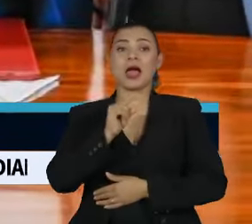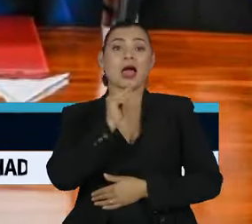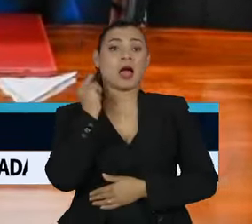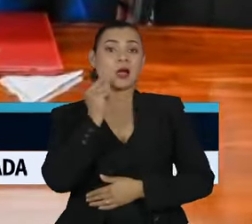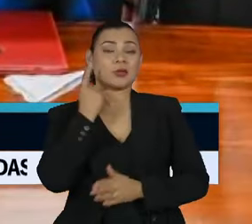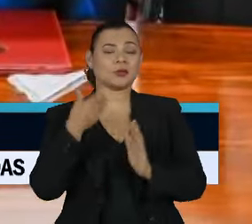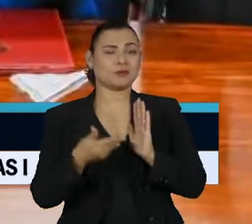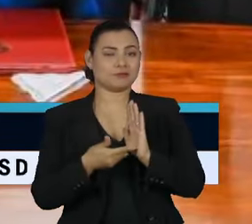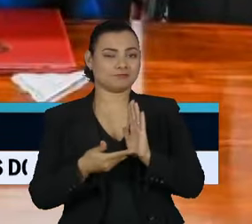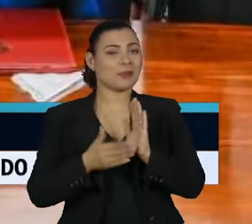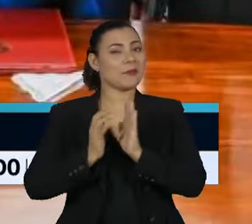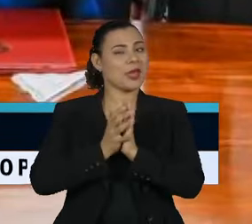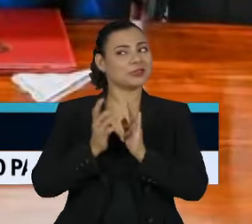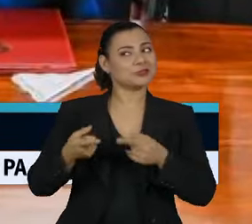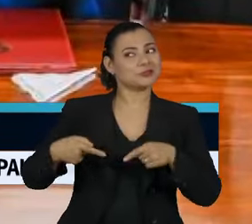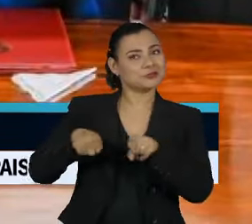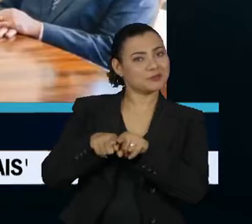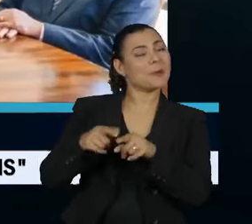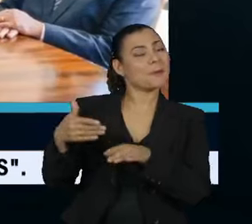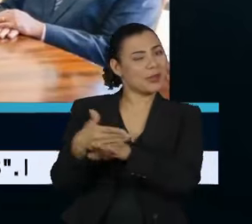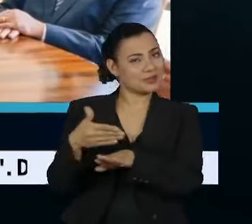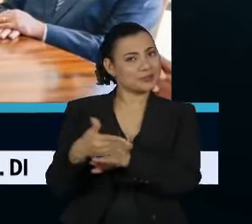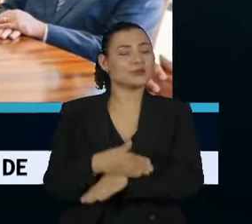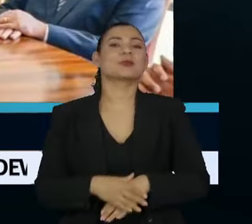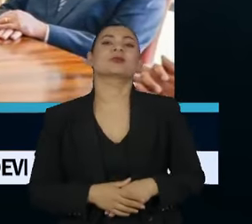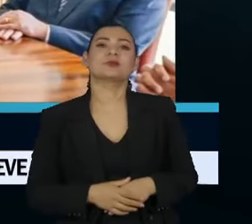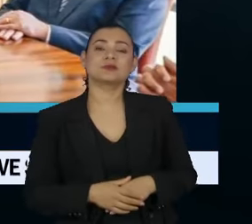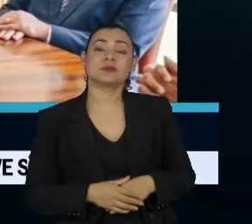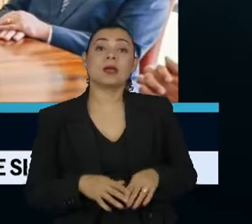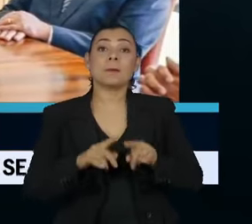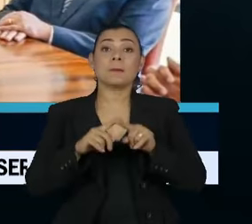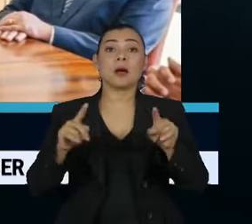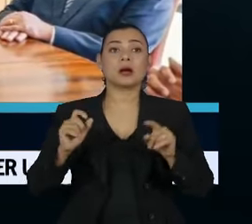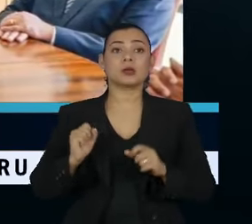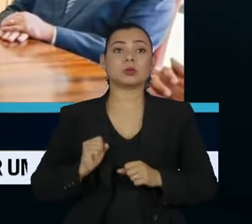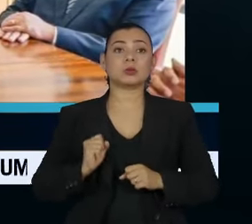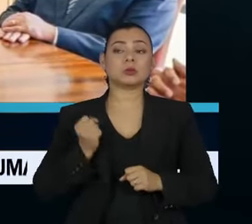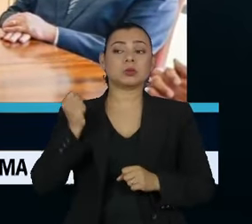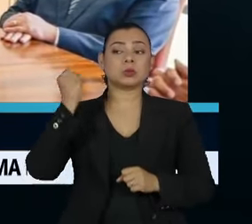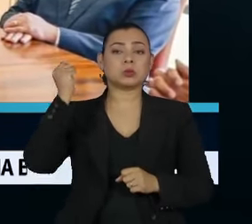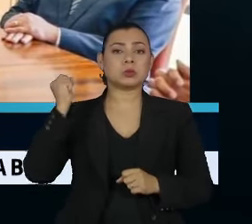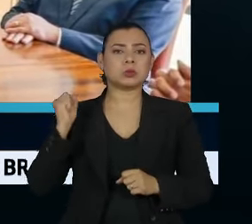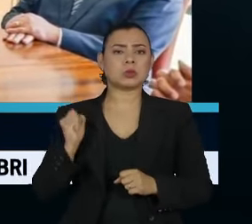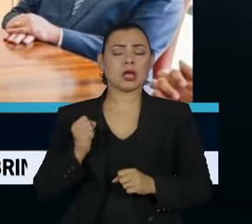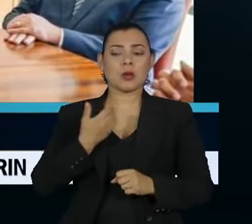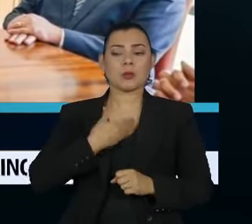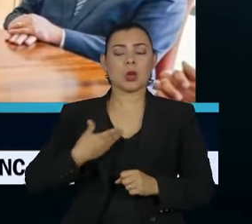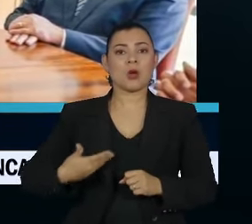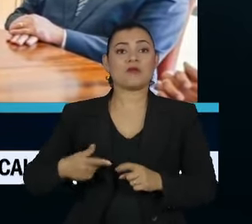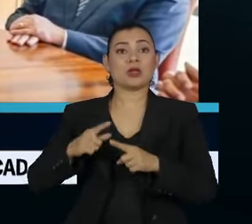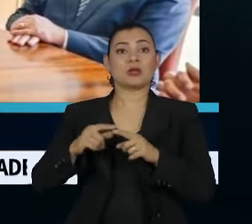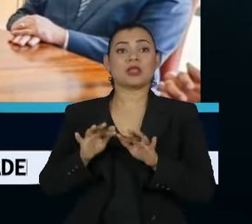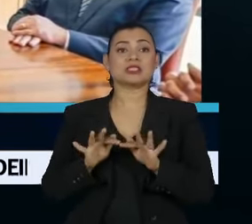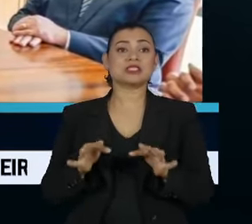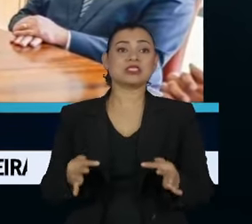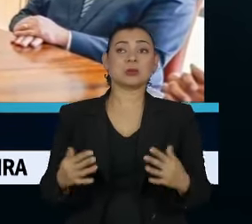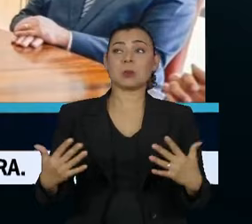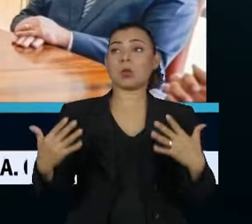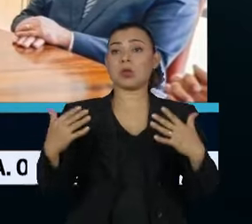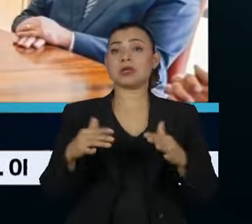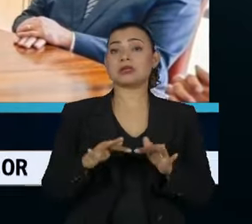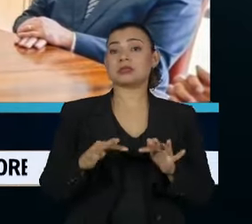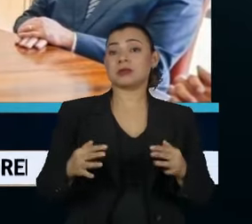partido de Fufuca, prestigiou o evento, mas teria se irritado com a decisão do governo de fazer uma posse discreta,